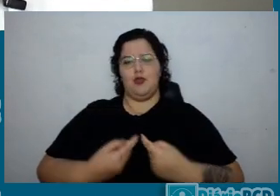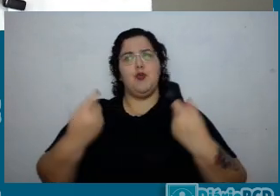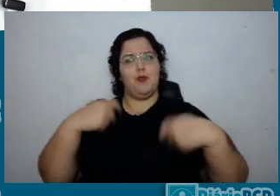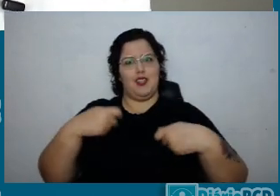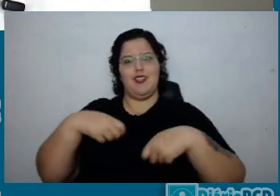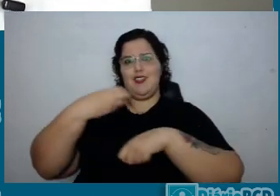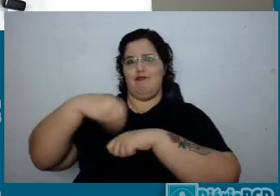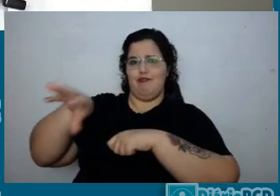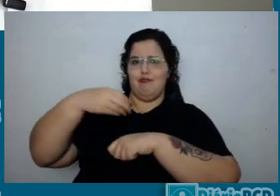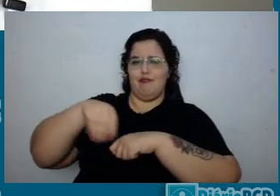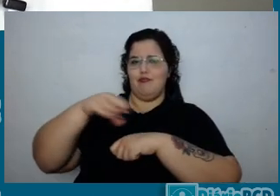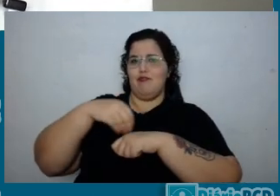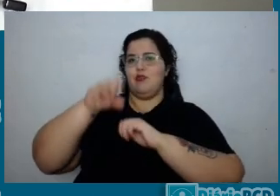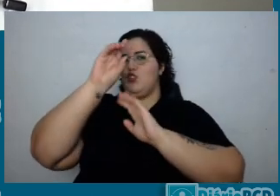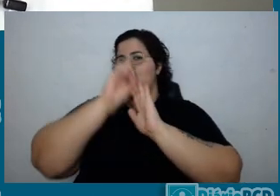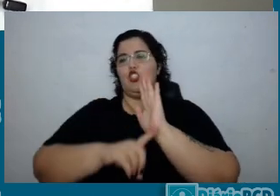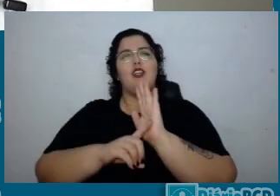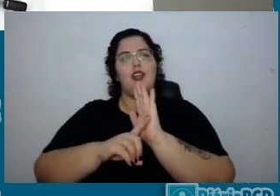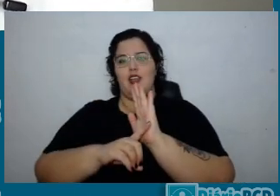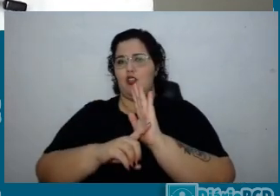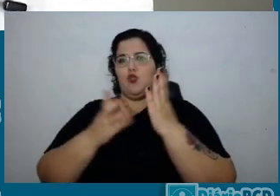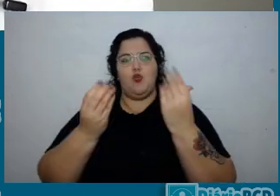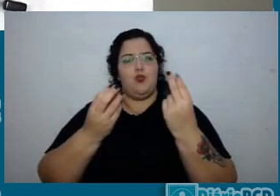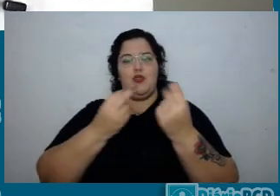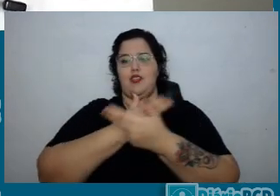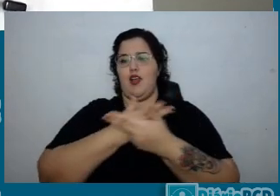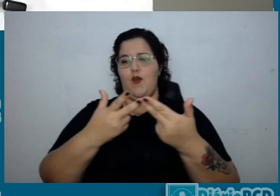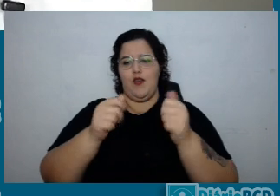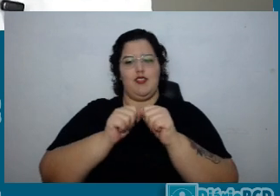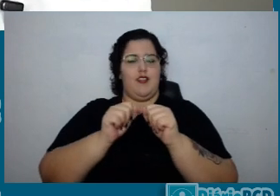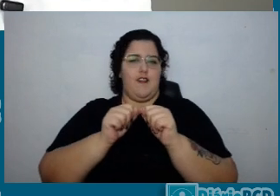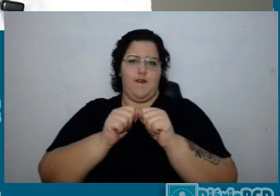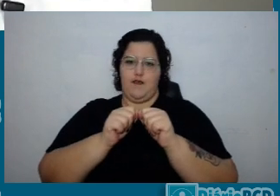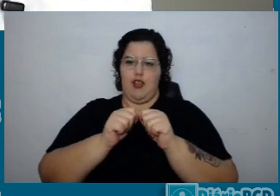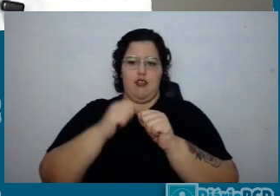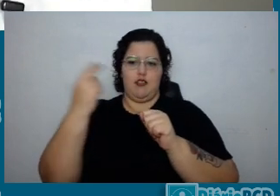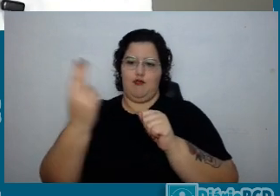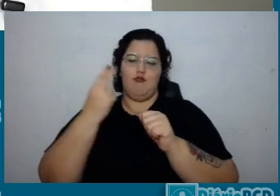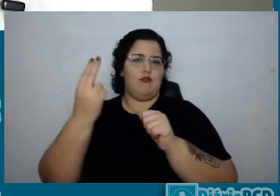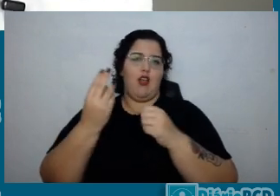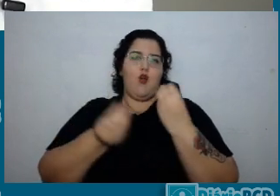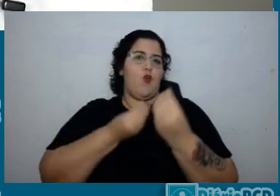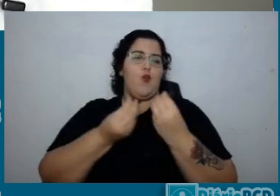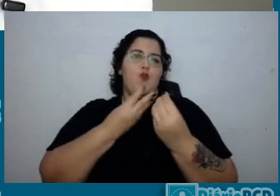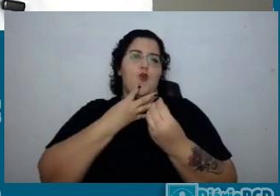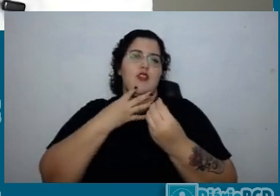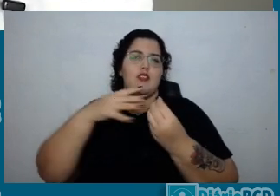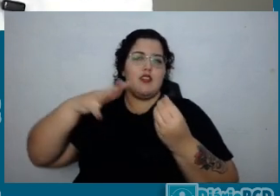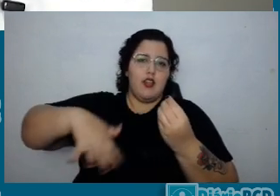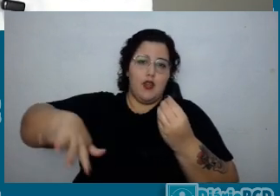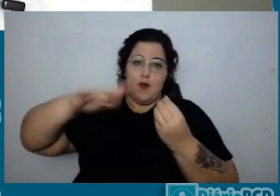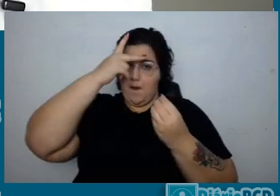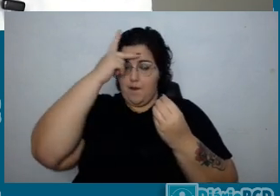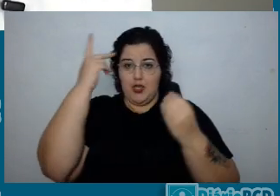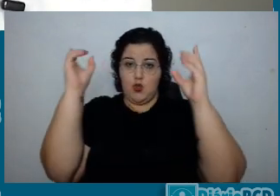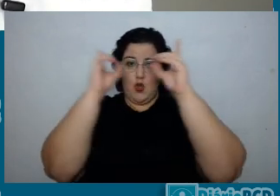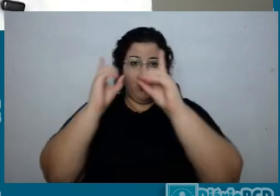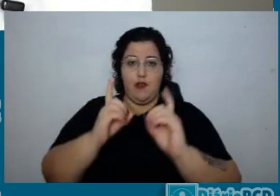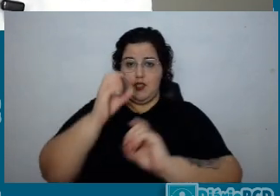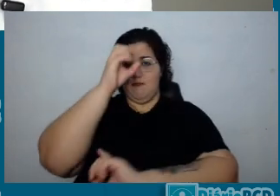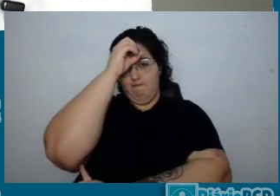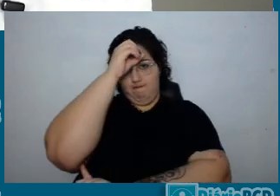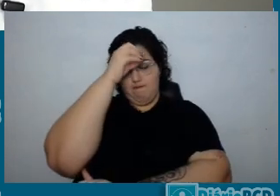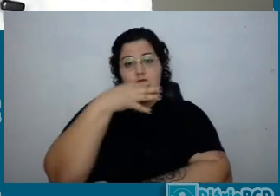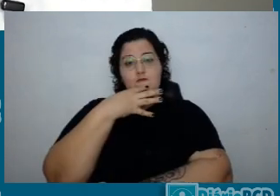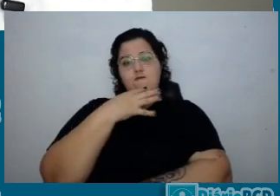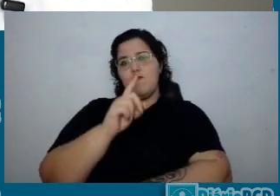informar muita coisa, porque tem muitos direitos e muitas coisas sendo feitas que ainda não chegaram ao conhecimento da população com deficiência, né? E por isso é